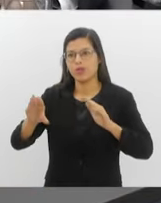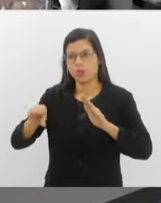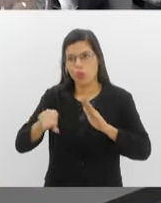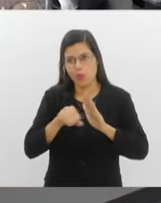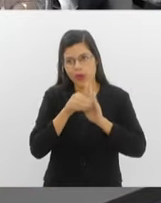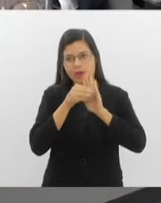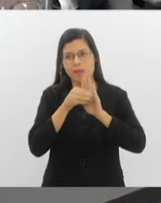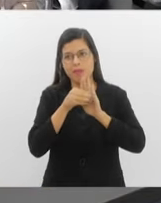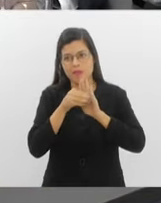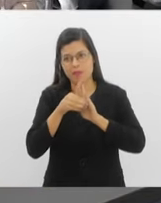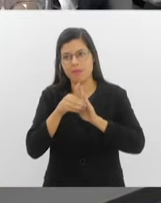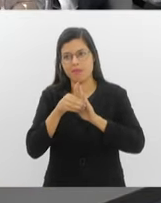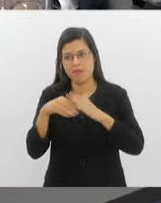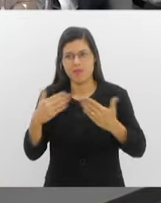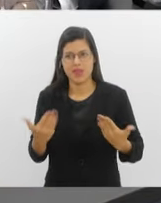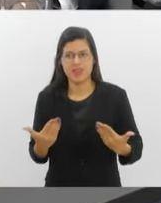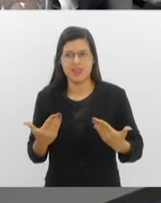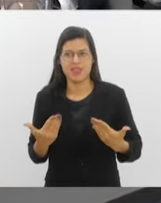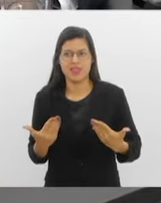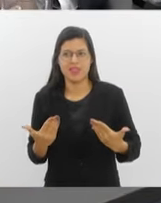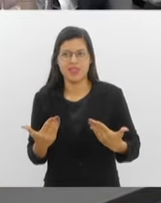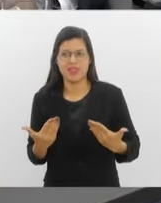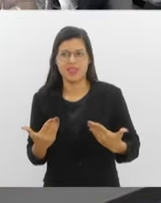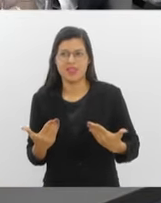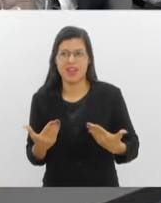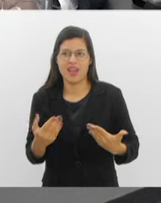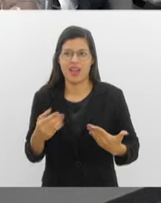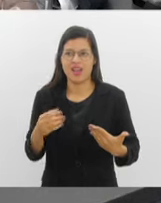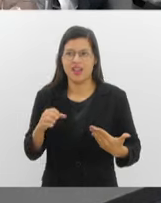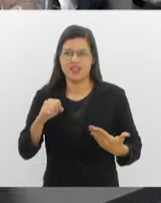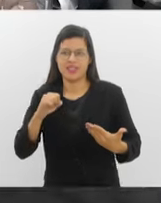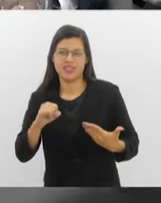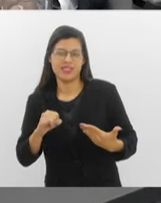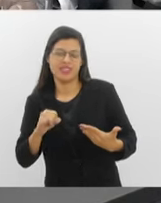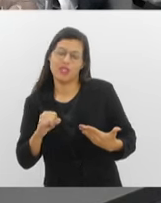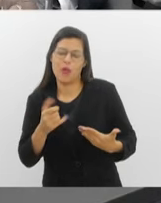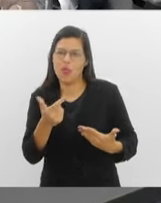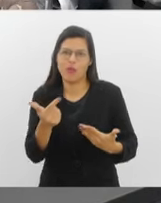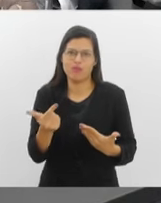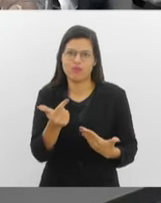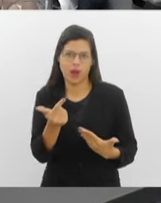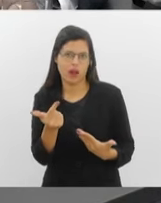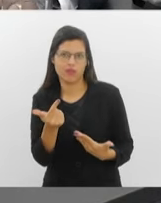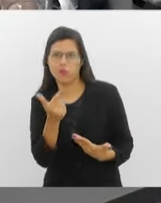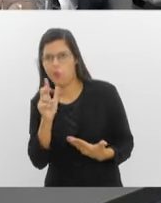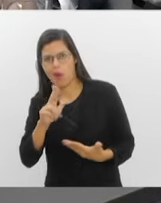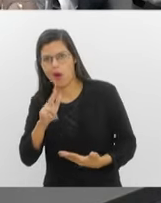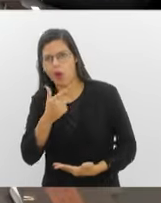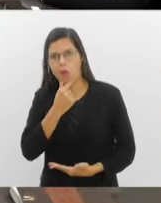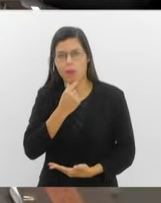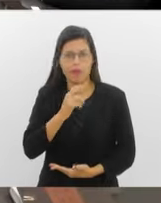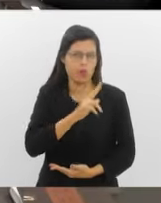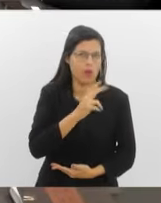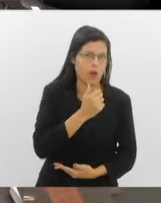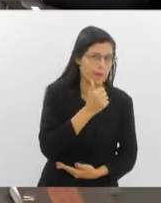meio. Pois é, por isso que eu sei. É aquele que se não se identificava por isso. Meio. Que eu sempre escolhi estar na coluna do